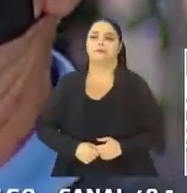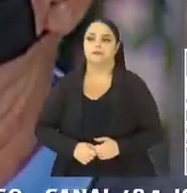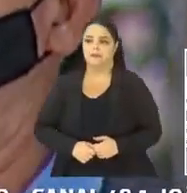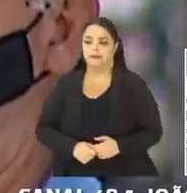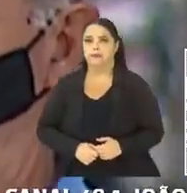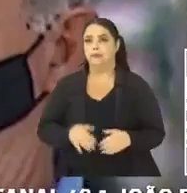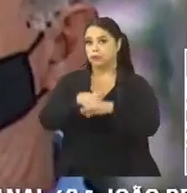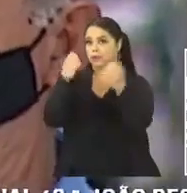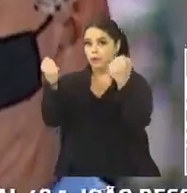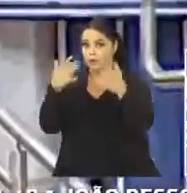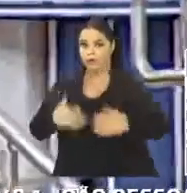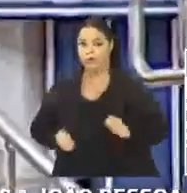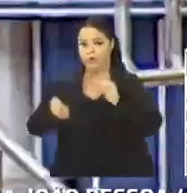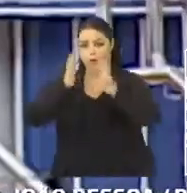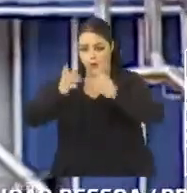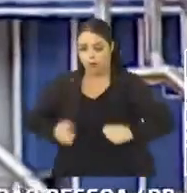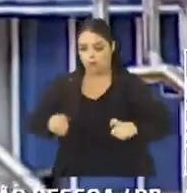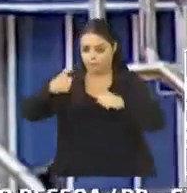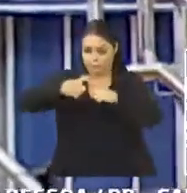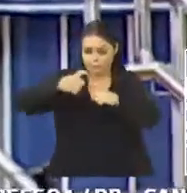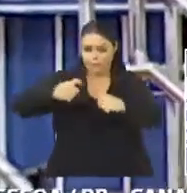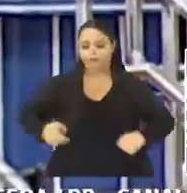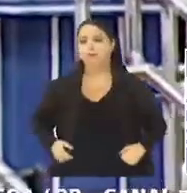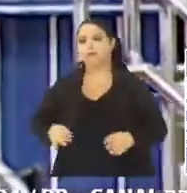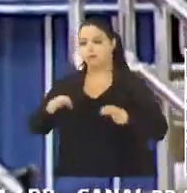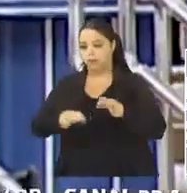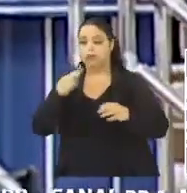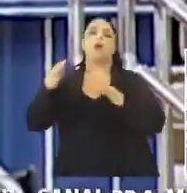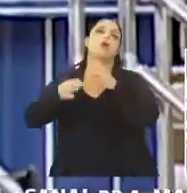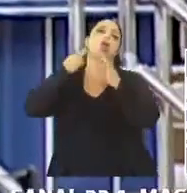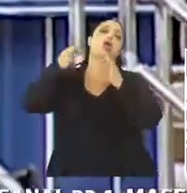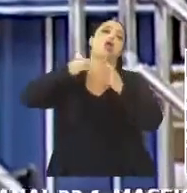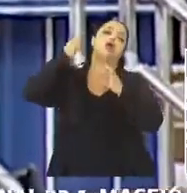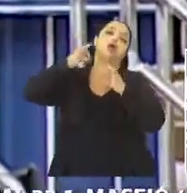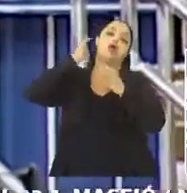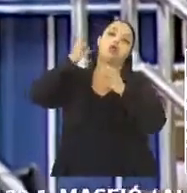Eu conversava com um médico que estava costurando meu pescoço